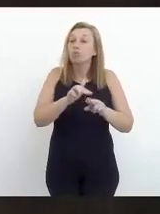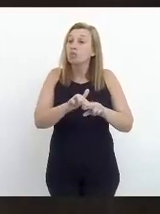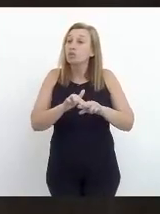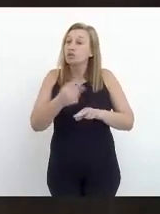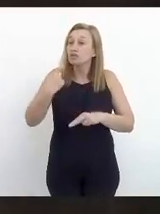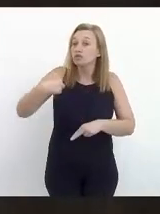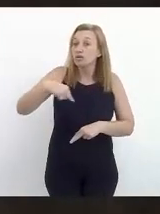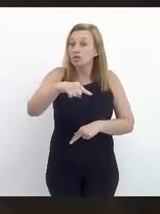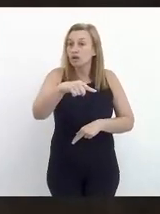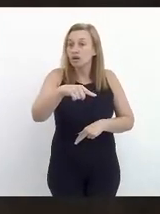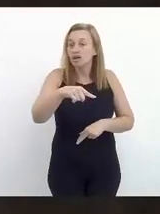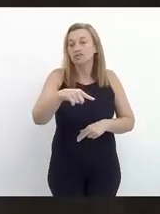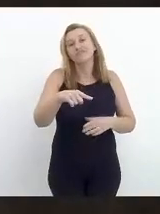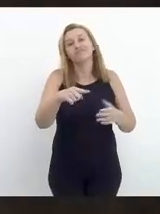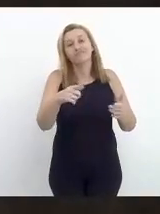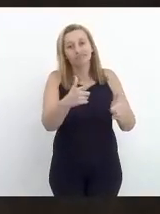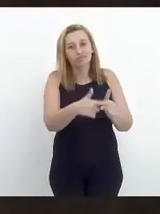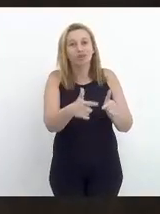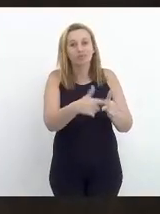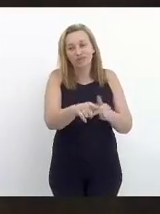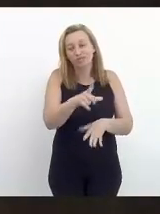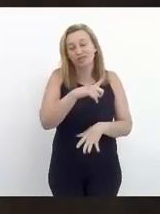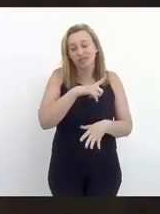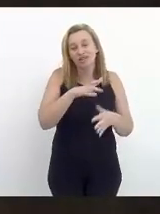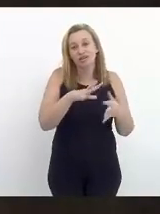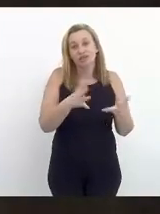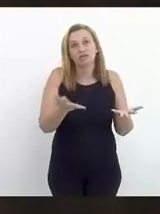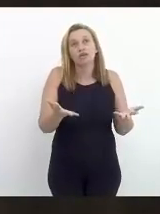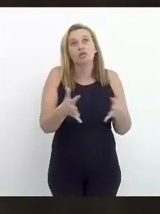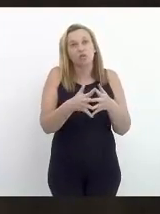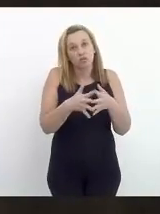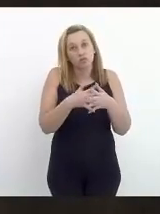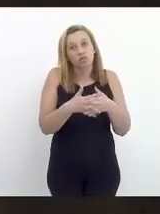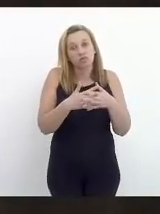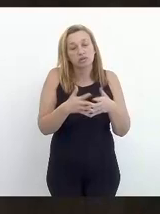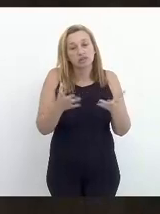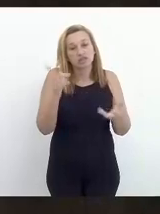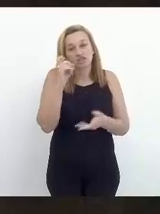foram até lá, o que acabou causando uma situação